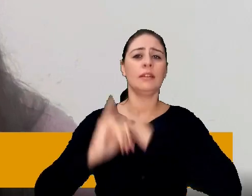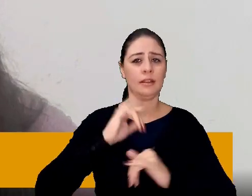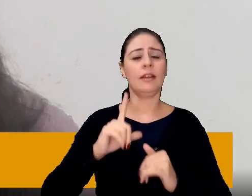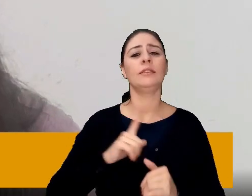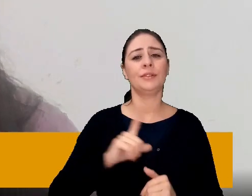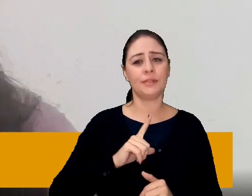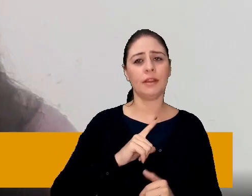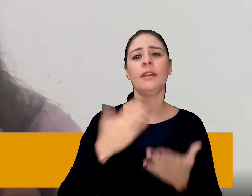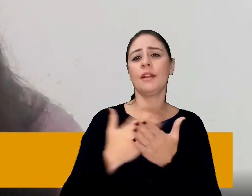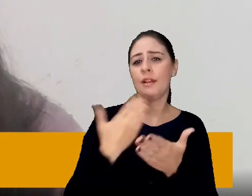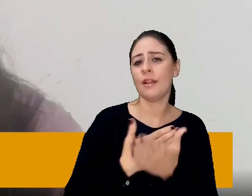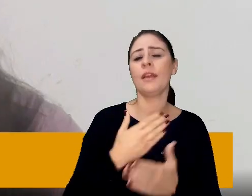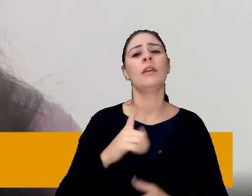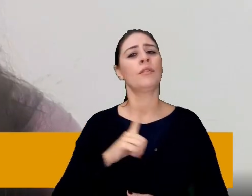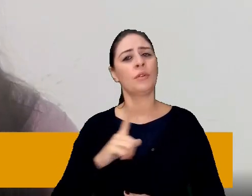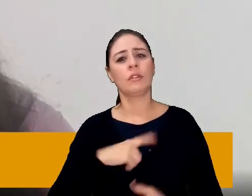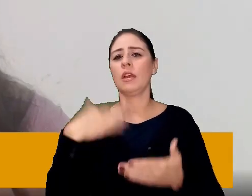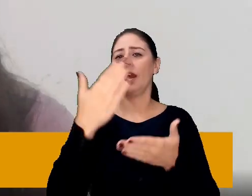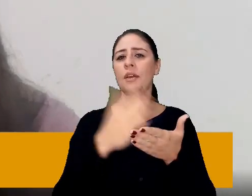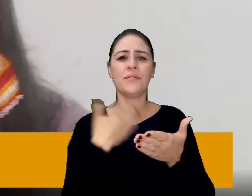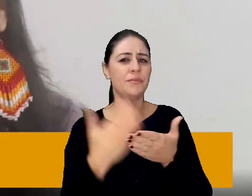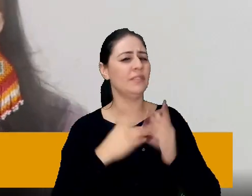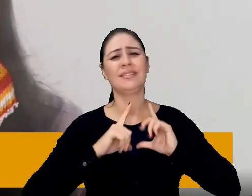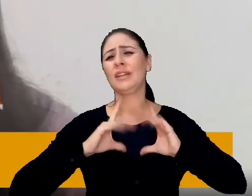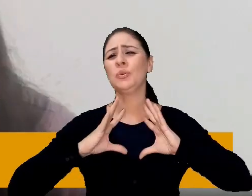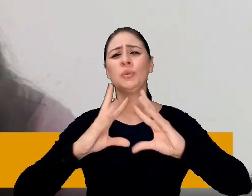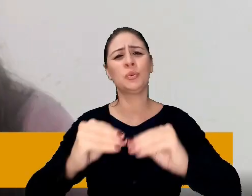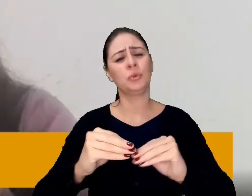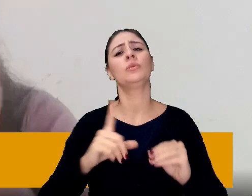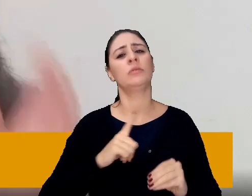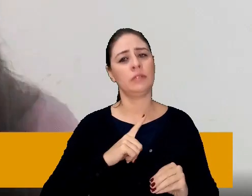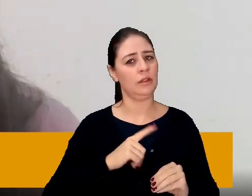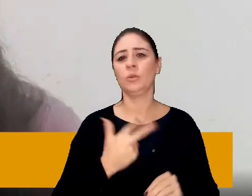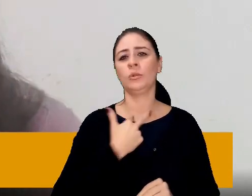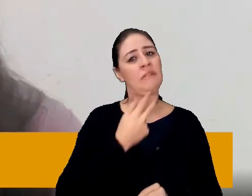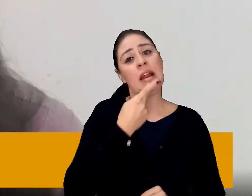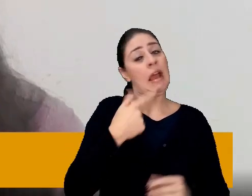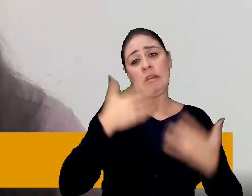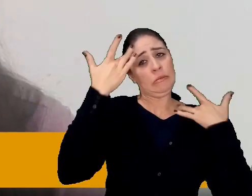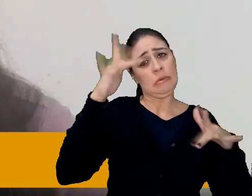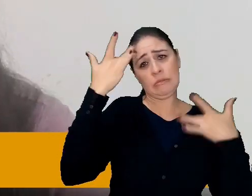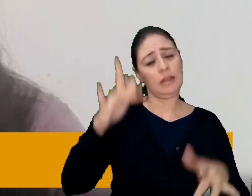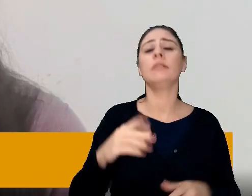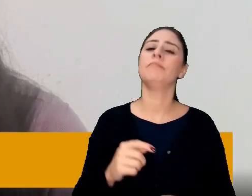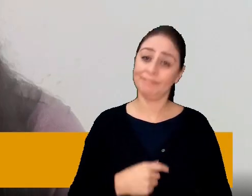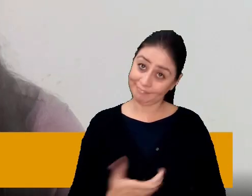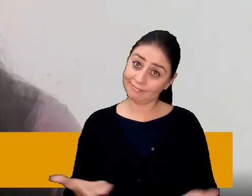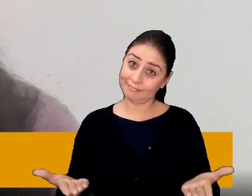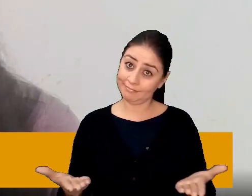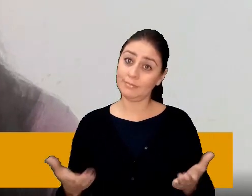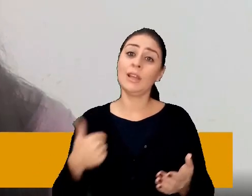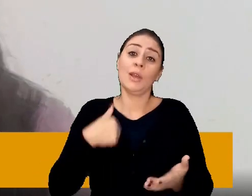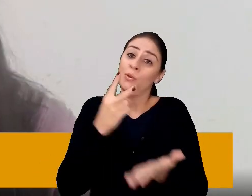tem livro, a gente tem revista, a gente tem de tudo. Então, não tem como a gente negar a informação e dizer assim, não, eu não sabia. Porque a maioria das pessoas, mas tem